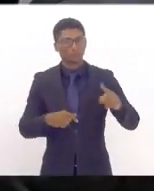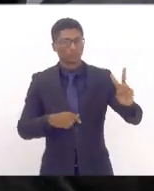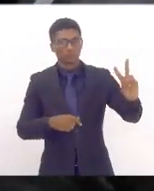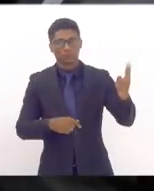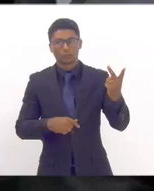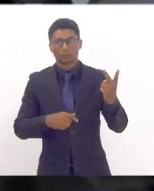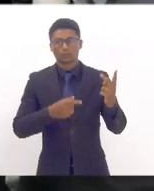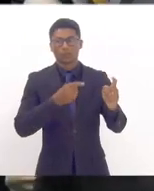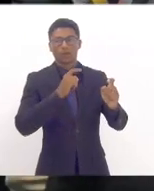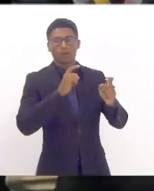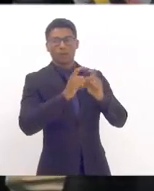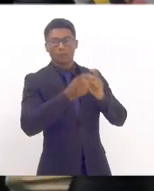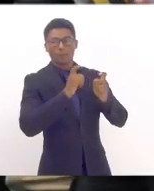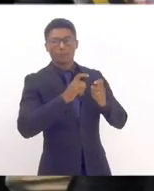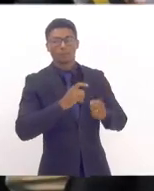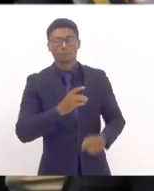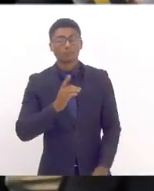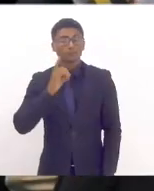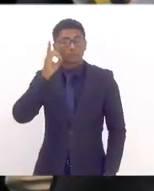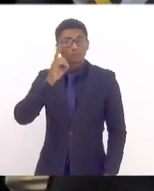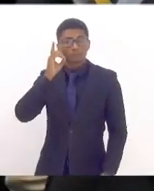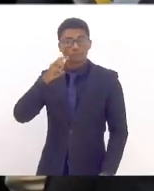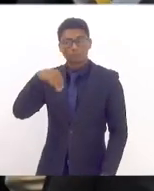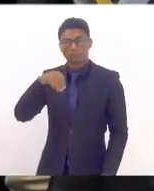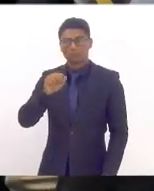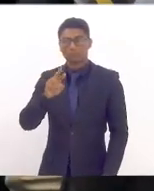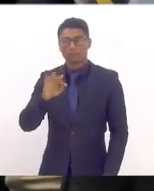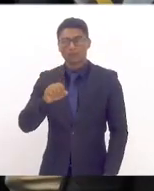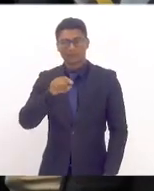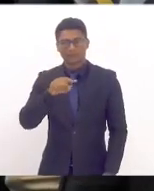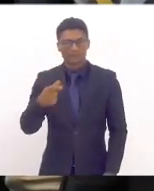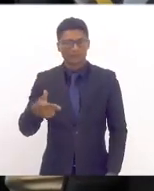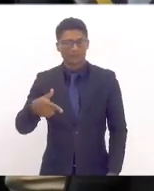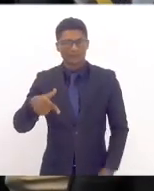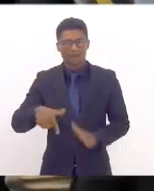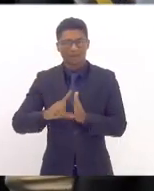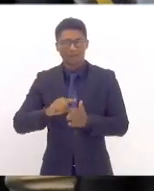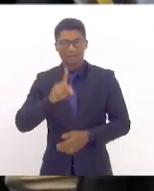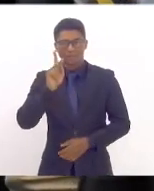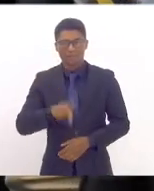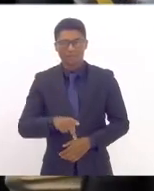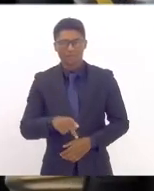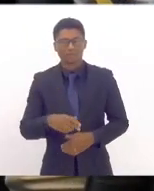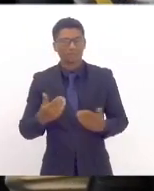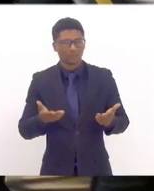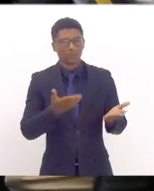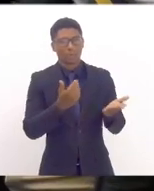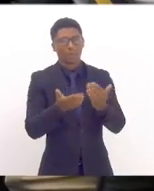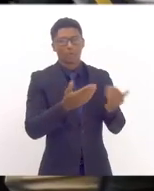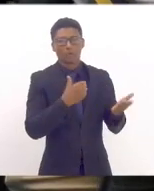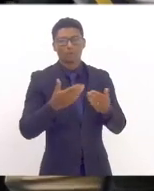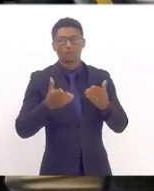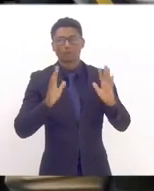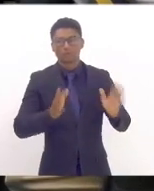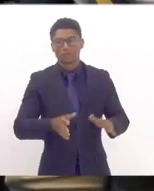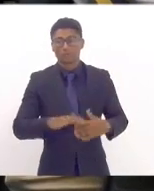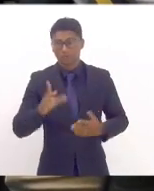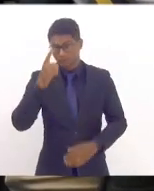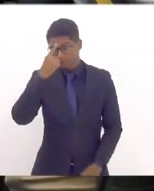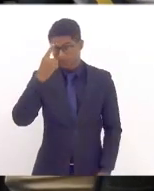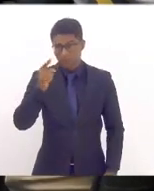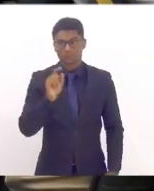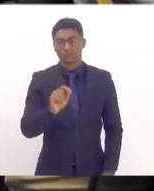expediente final quando a Marta Rocha presidia aqui queria lembrar a vossa excelência